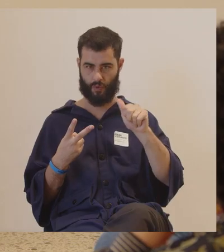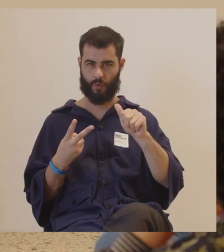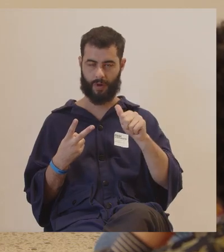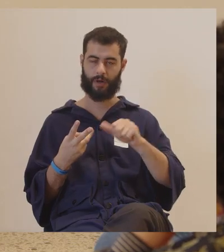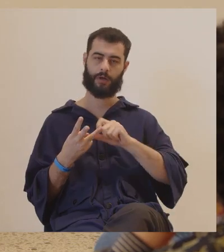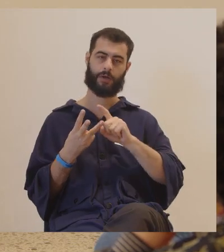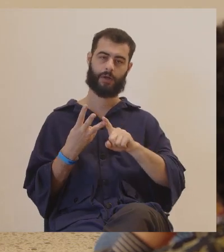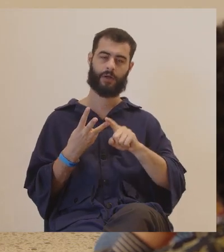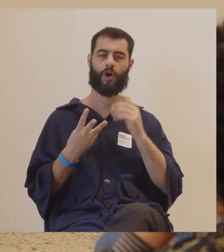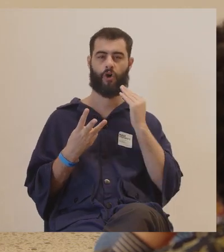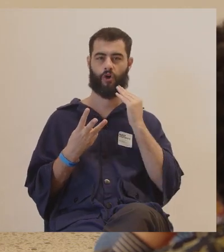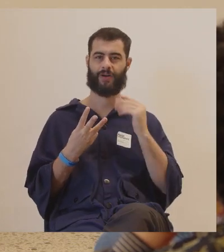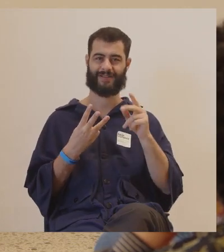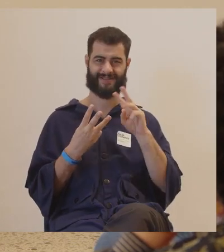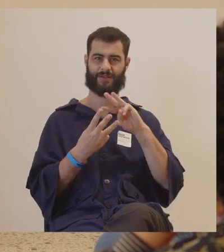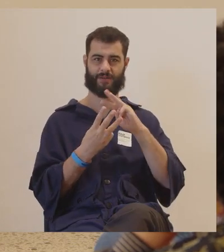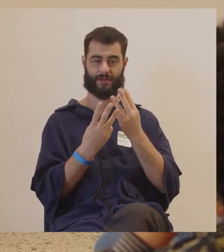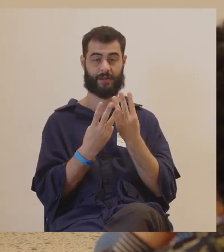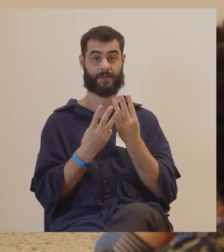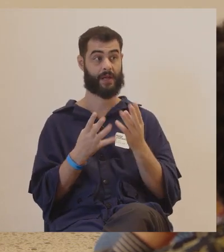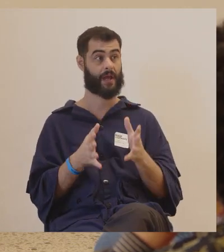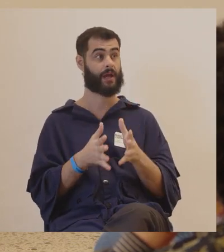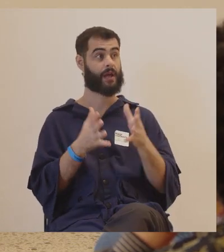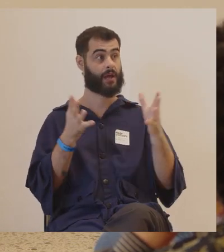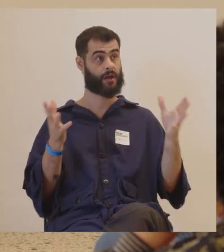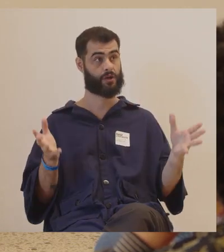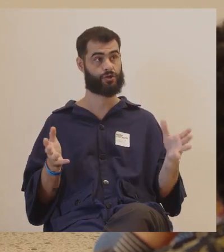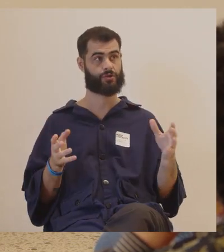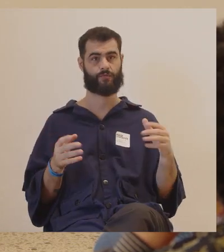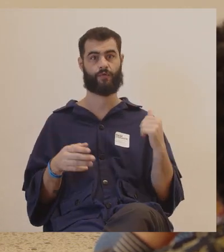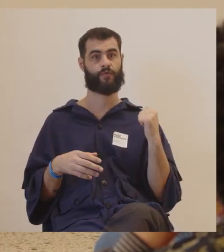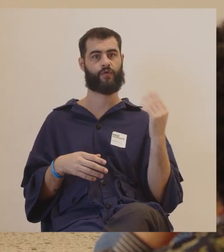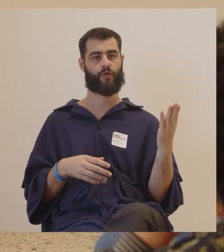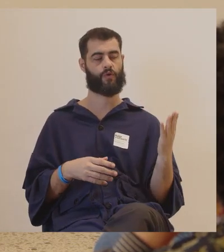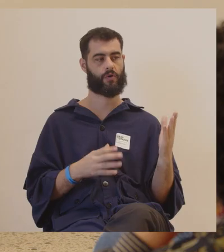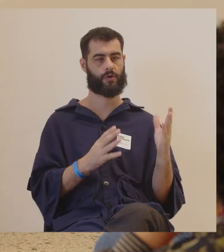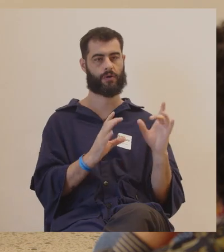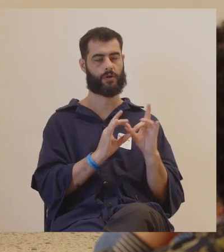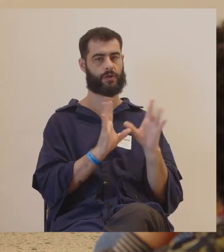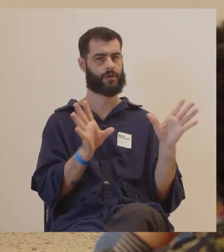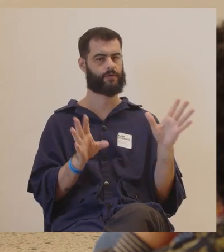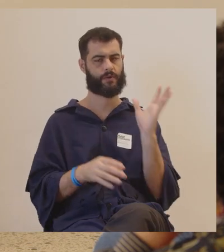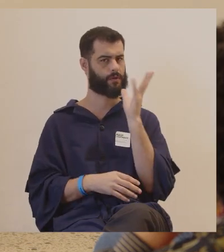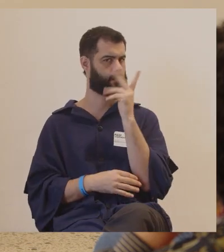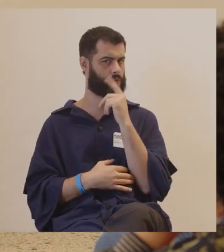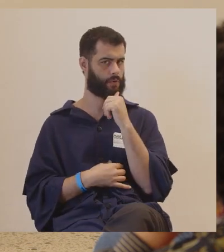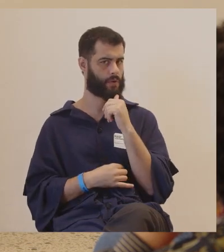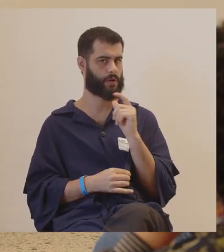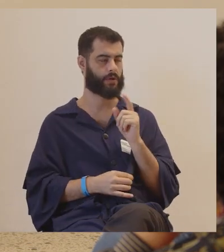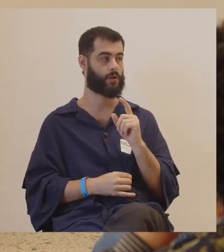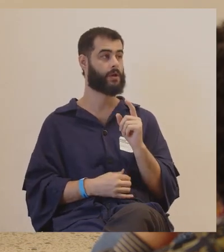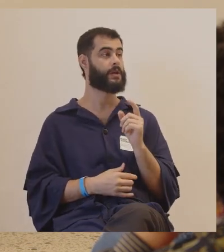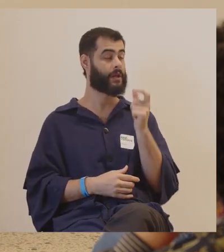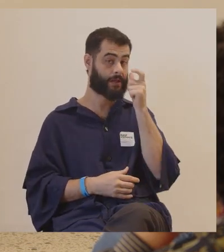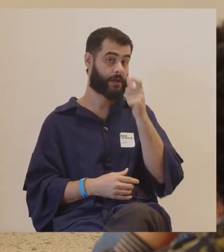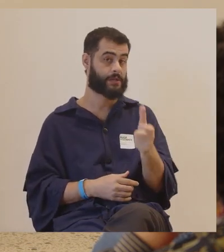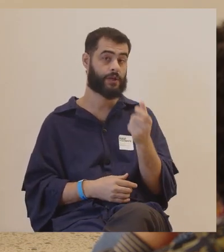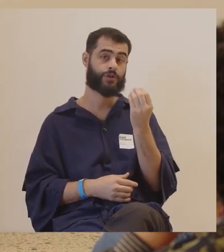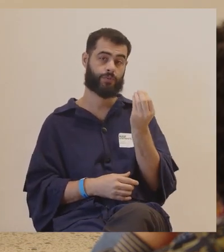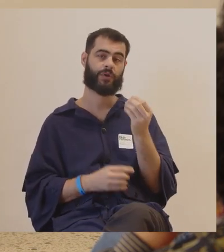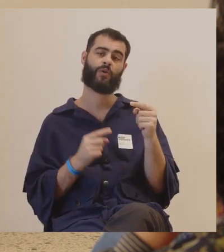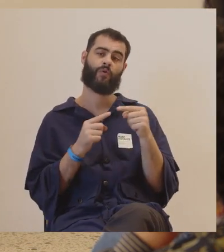grandes para o Monet botar num cavalete e terminar ao ar livre, né? É interessante porque faz parte, inclusive, da poética